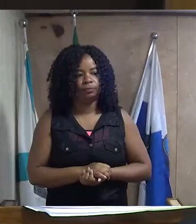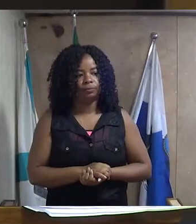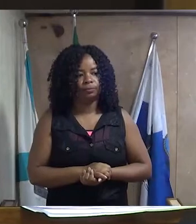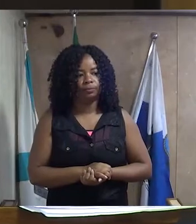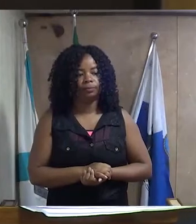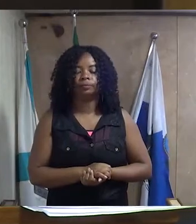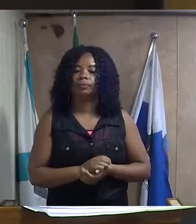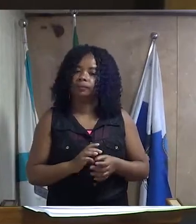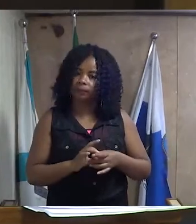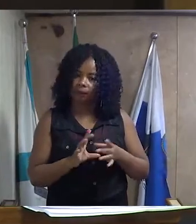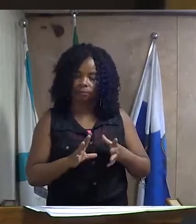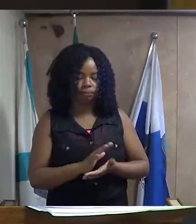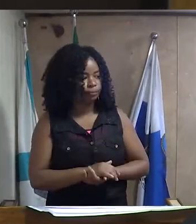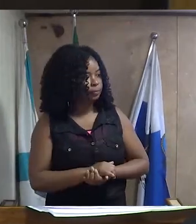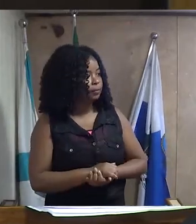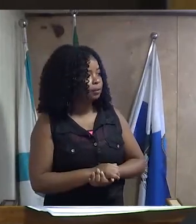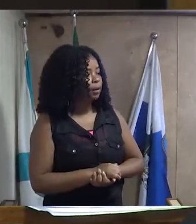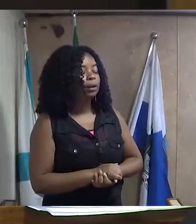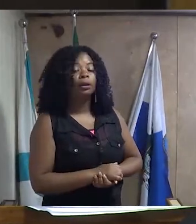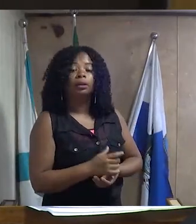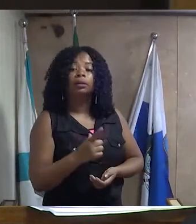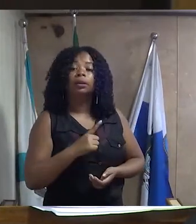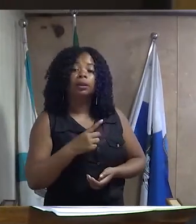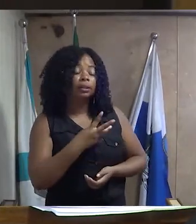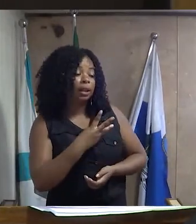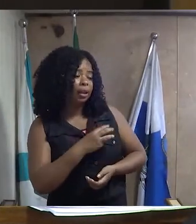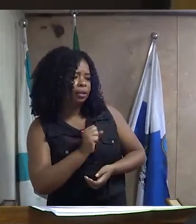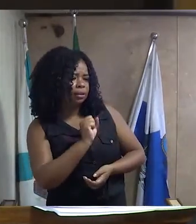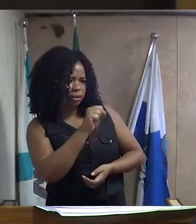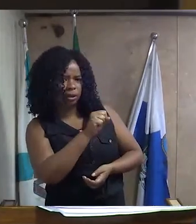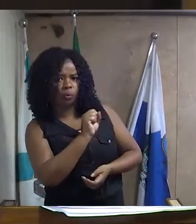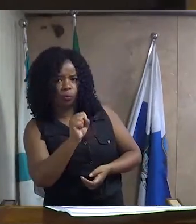Pois não, Vossa Excelência tem 30 segundos para concluir, senhor. O